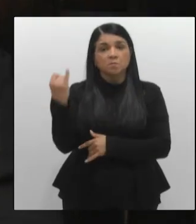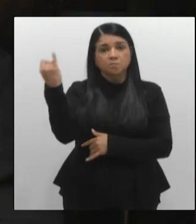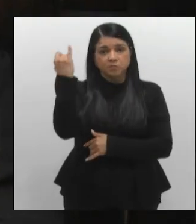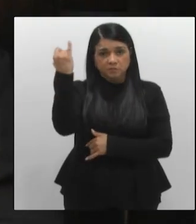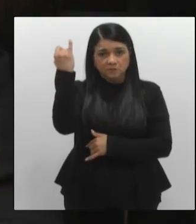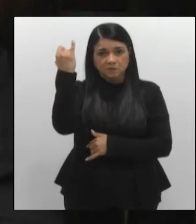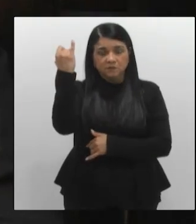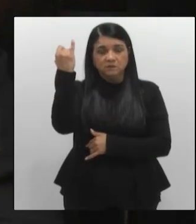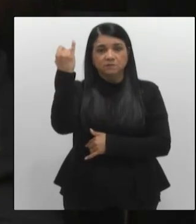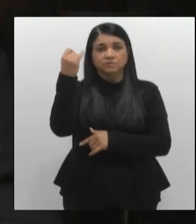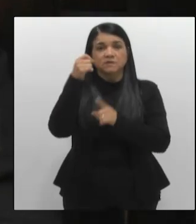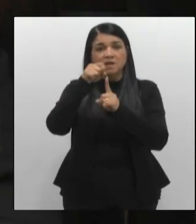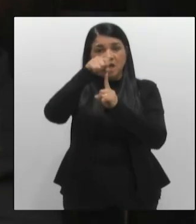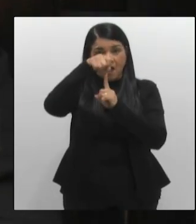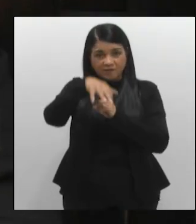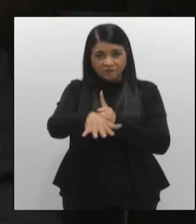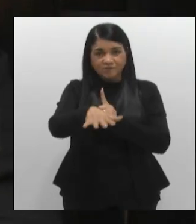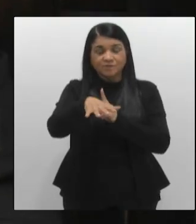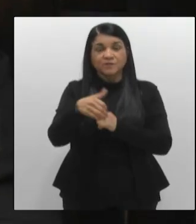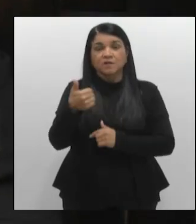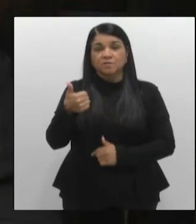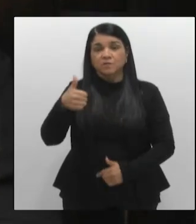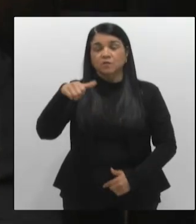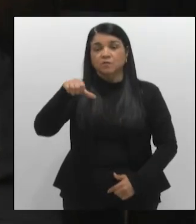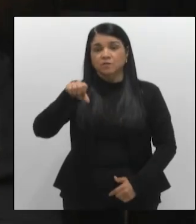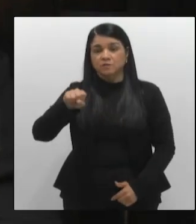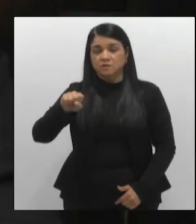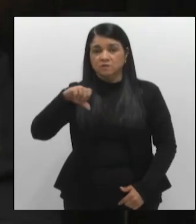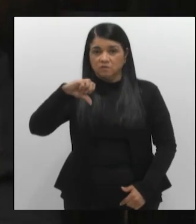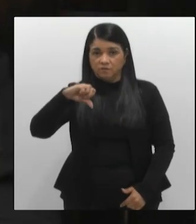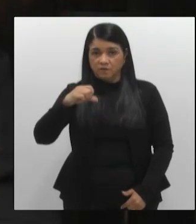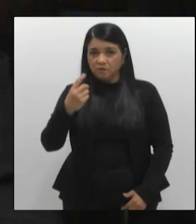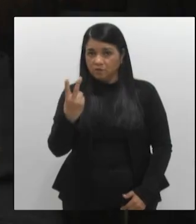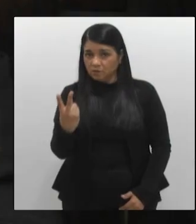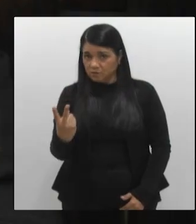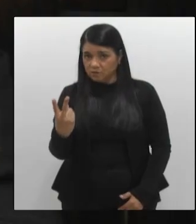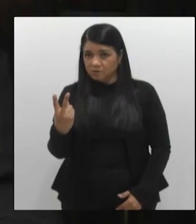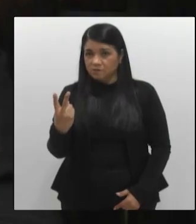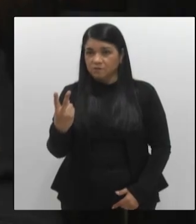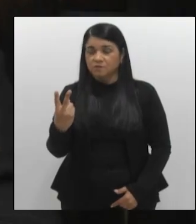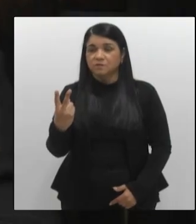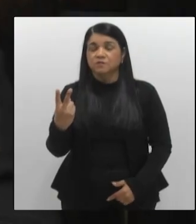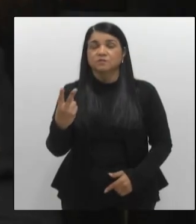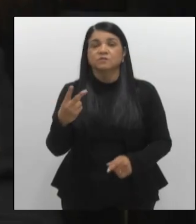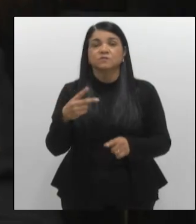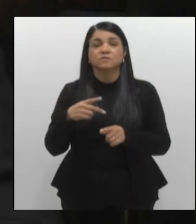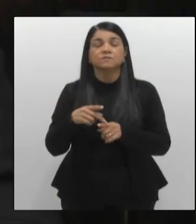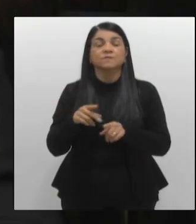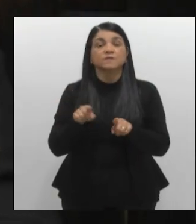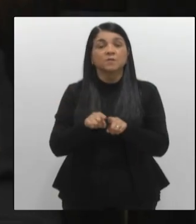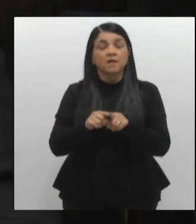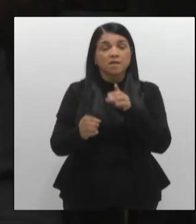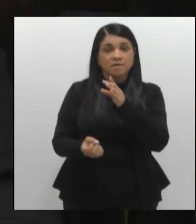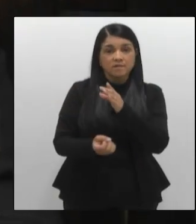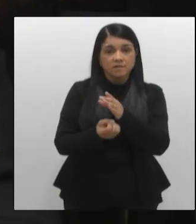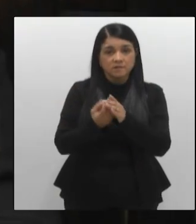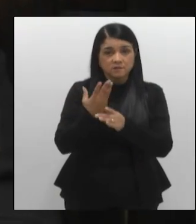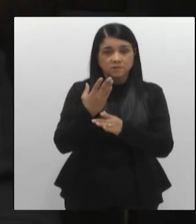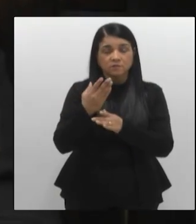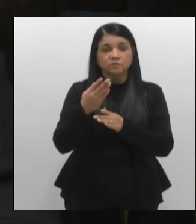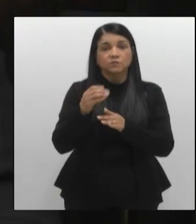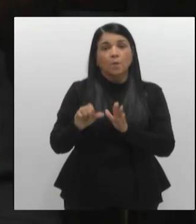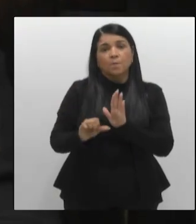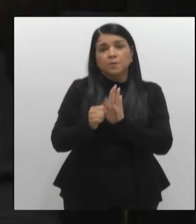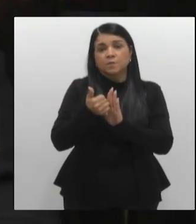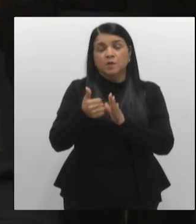à arquidiocese, em 1892, após o tempo do padroado, e a criação do primeiro